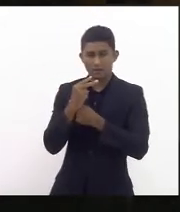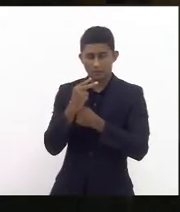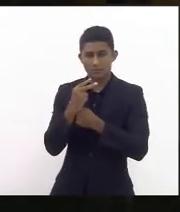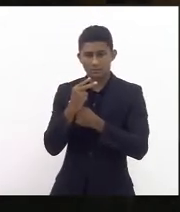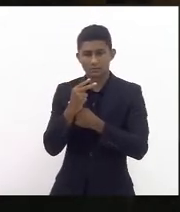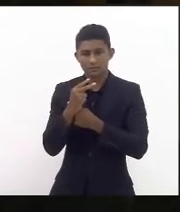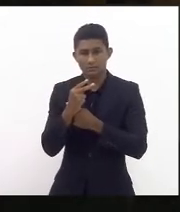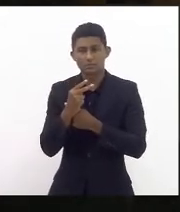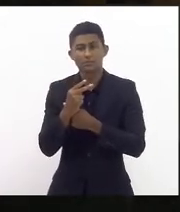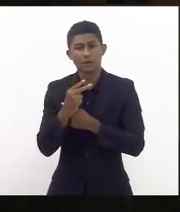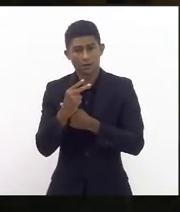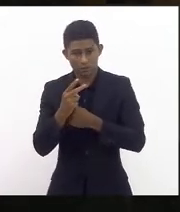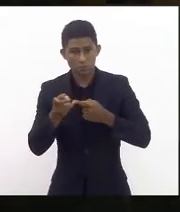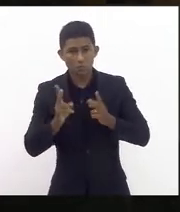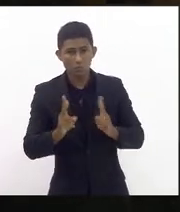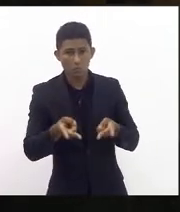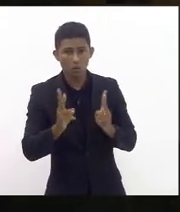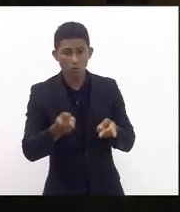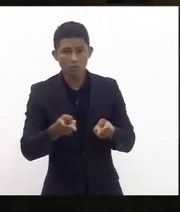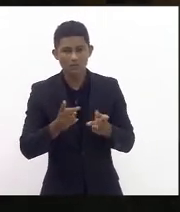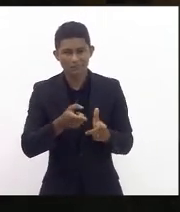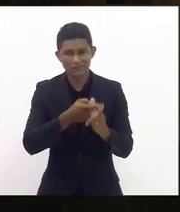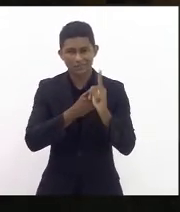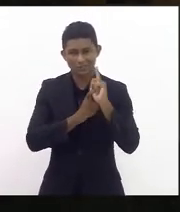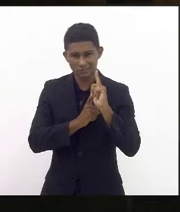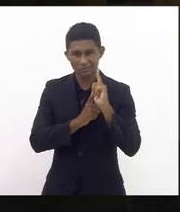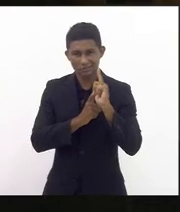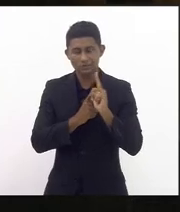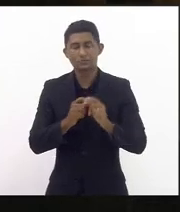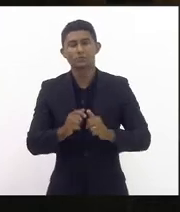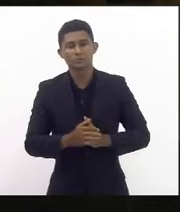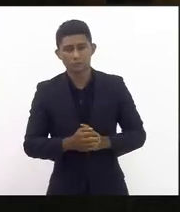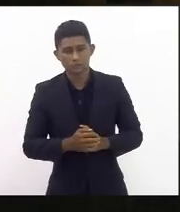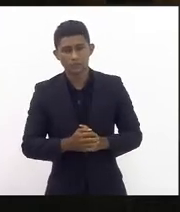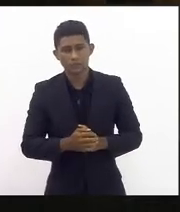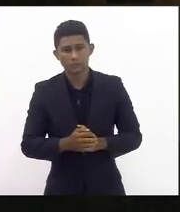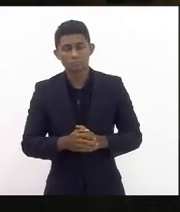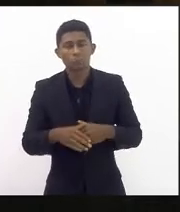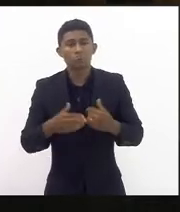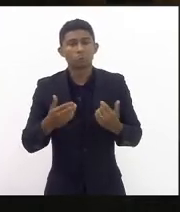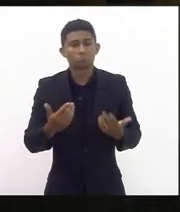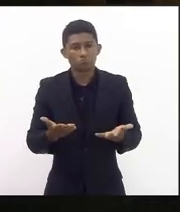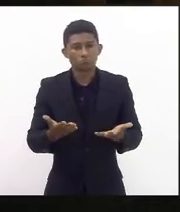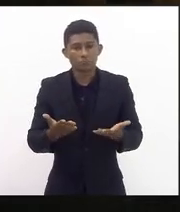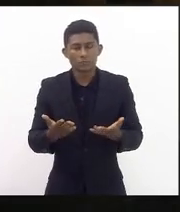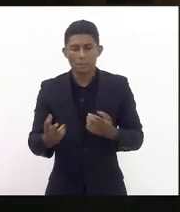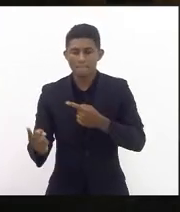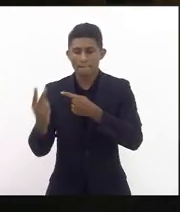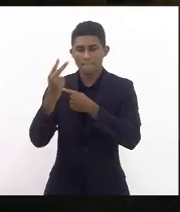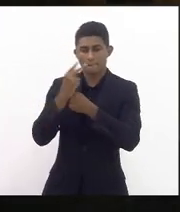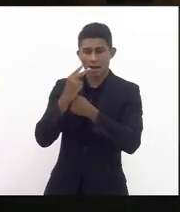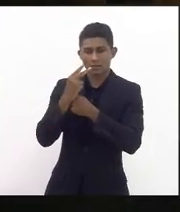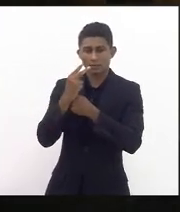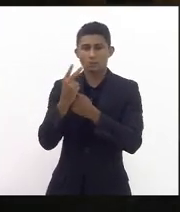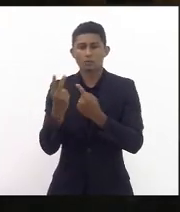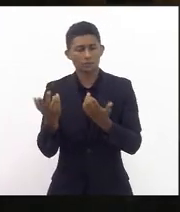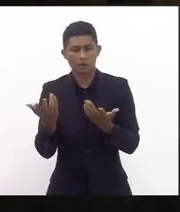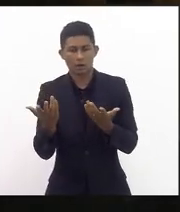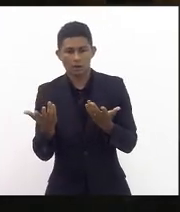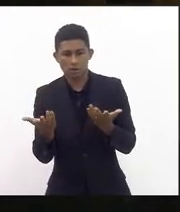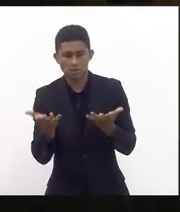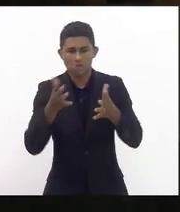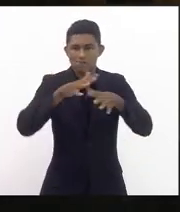foram dessa dívida, que não deviam estar incluídos nas mesmas.